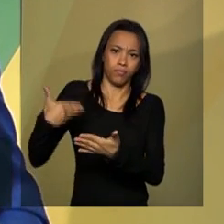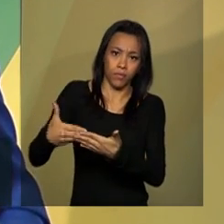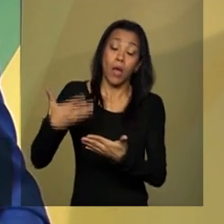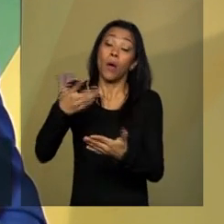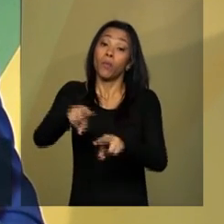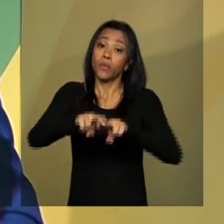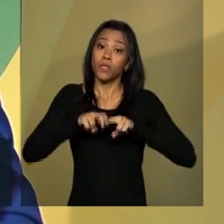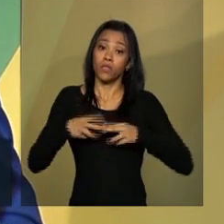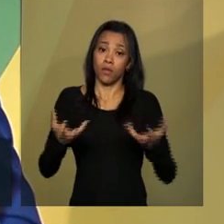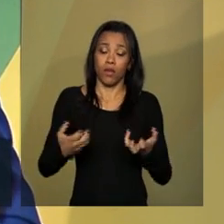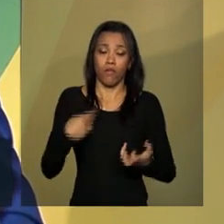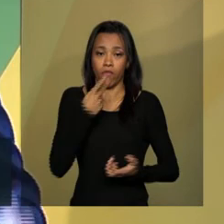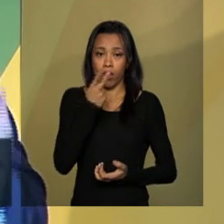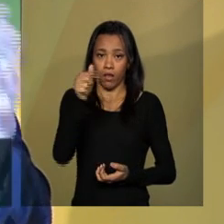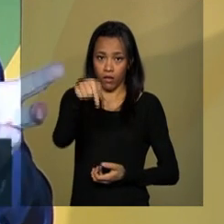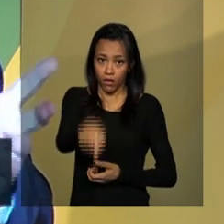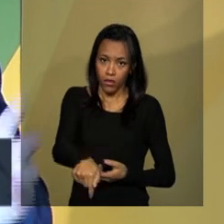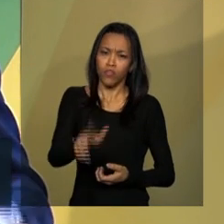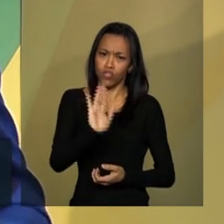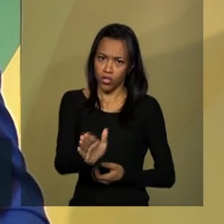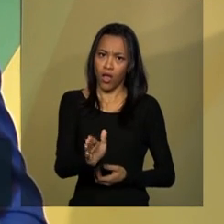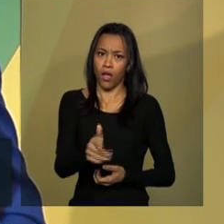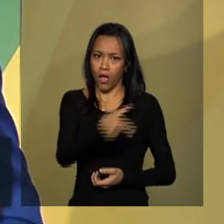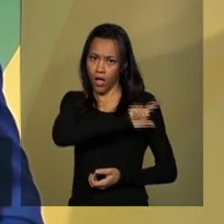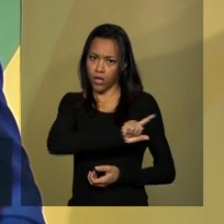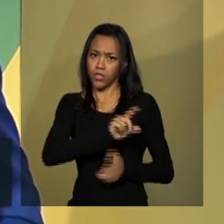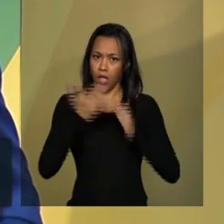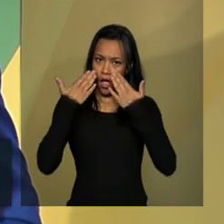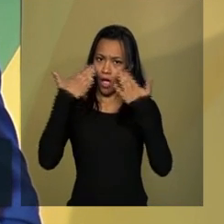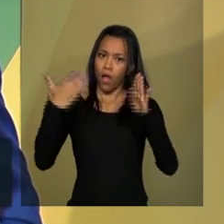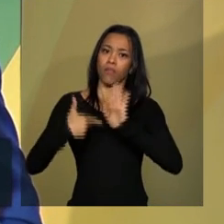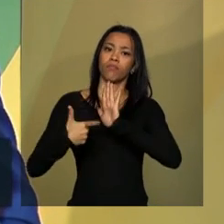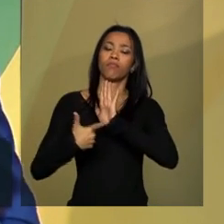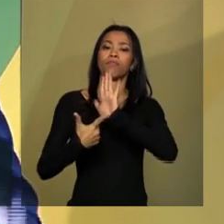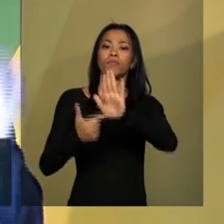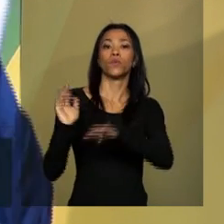enfatizar aqui o que já foi dito no vídeo, mas não é muito